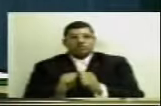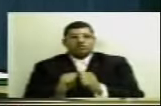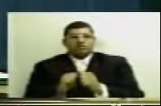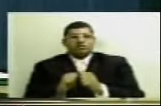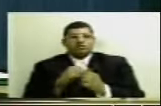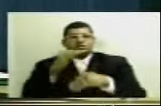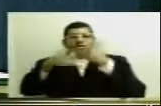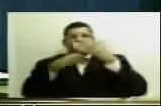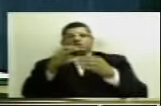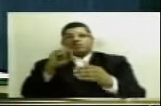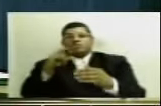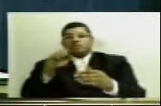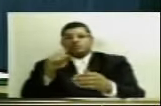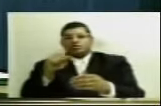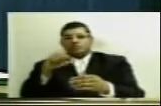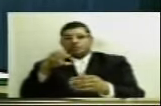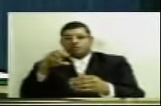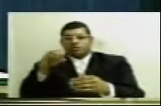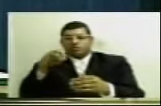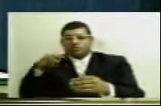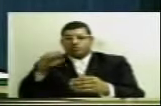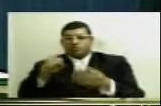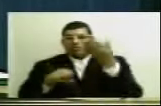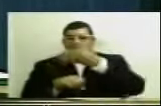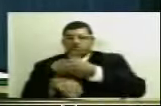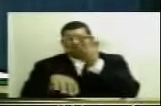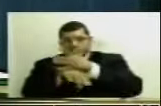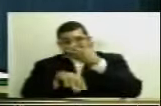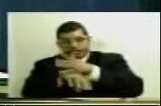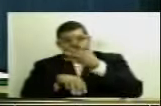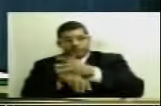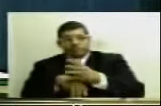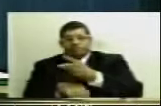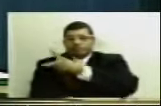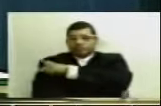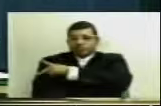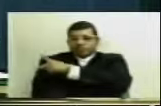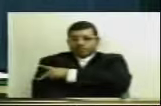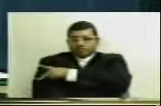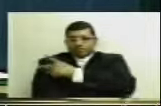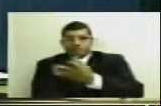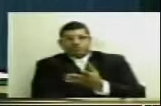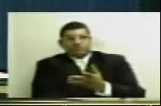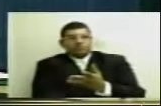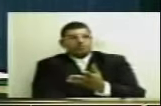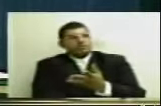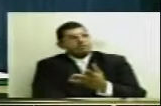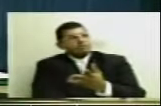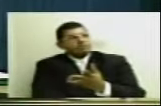ser criado cargo comissionado para exercer chefia,